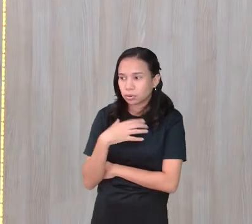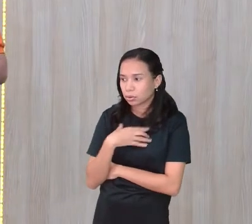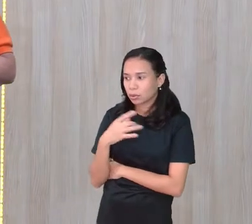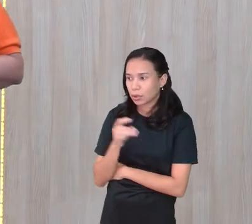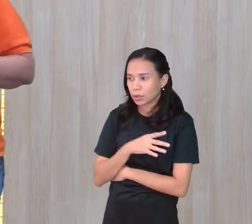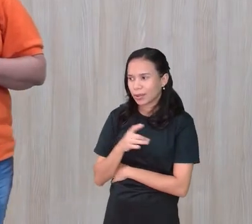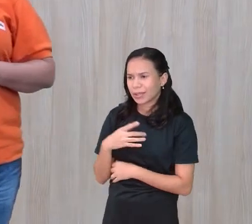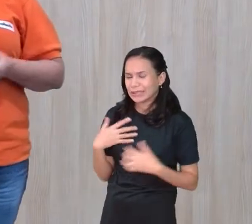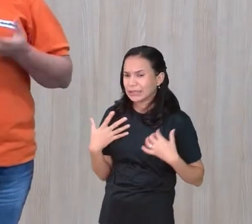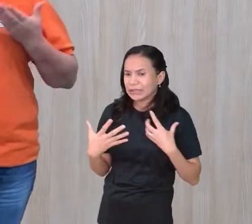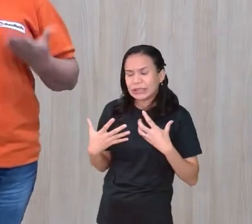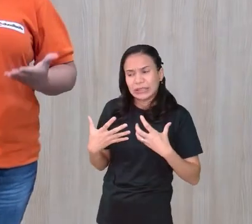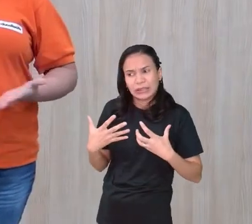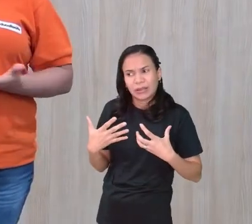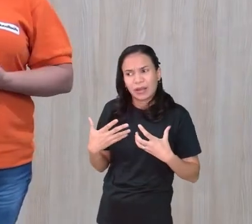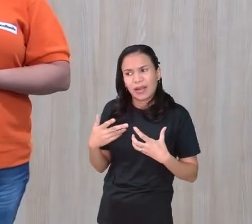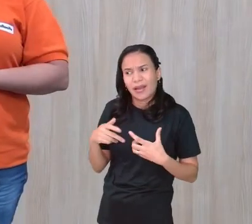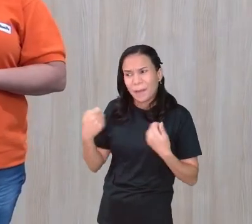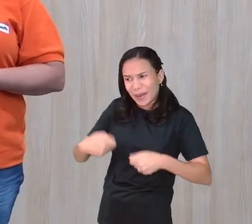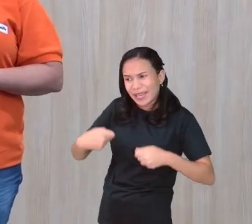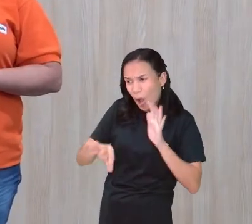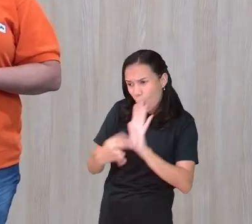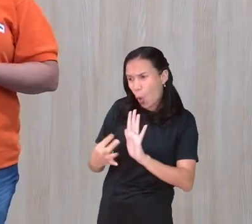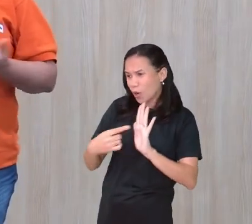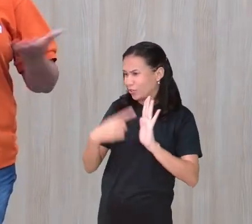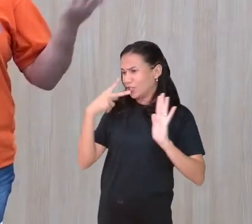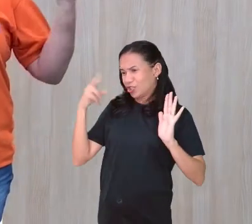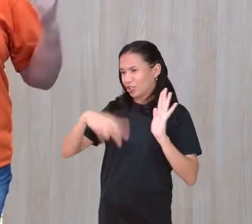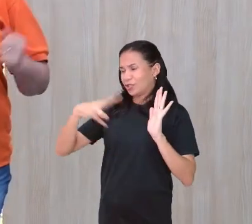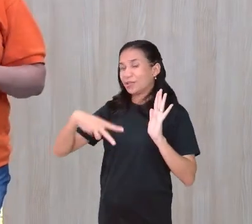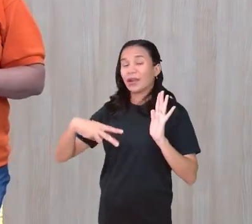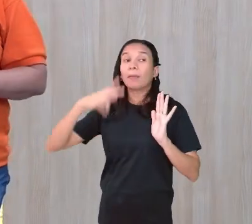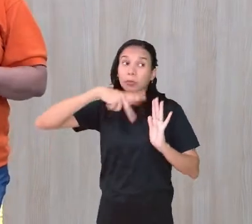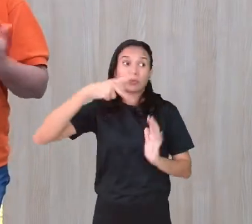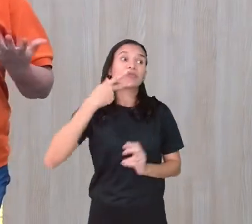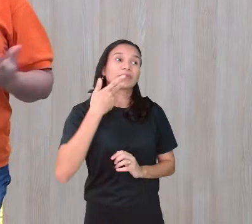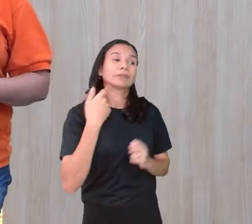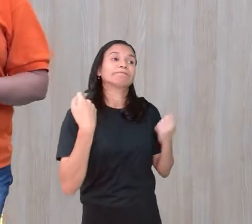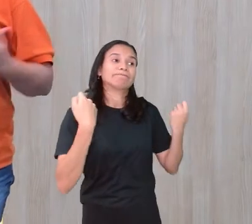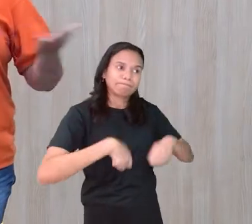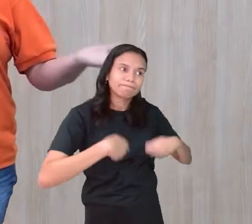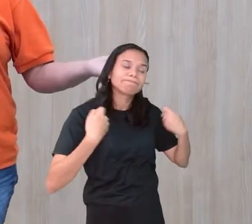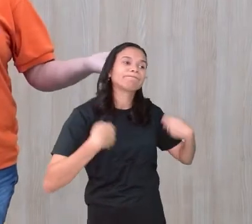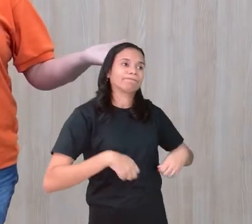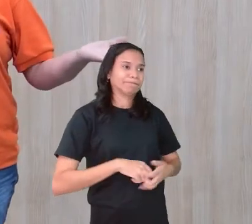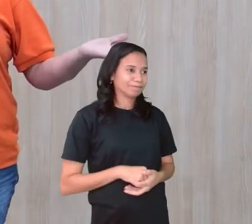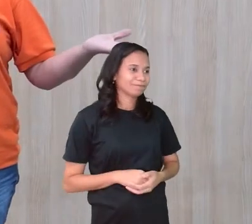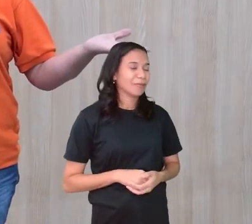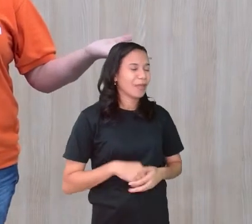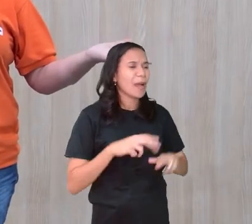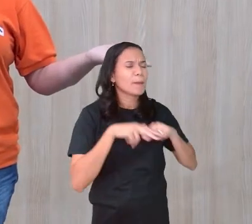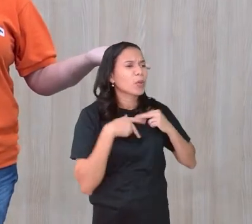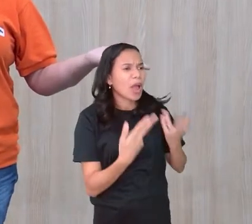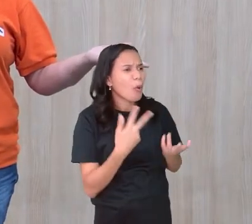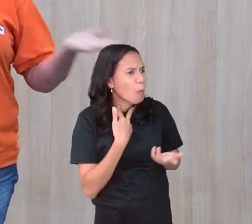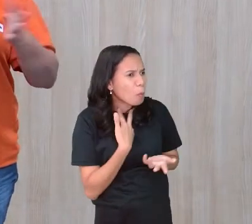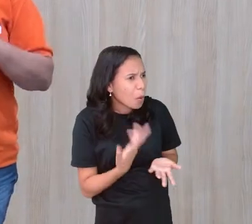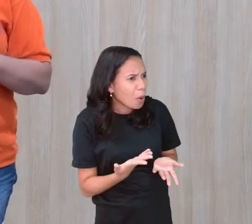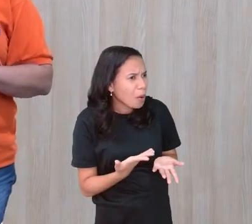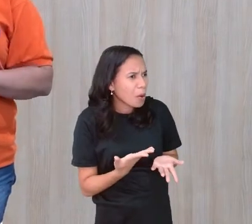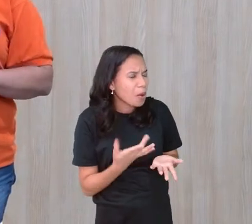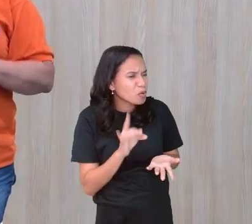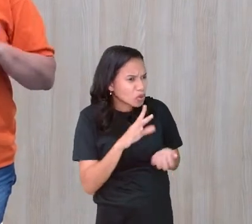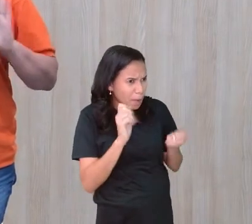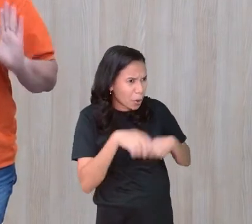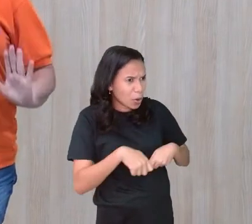é? E aí, professora, a senhora tem que corrigir meu caderno? E aí o professor diz assim, a professora diz, tem, meu filho, por quê? Não posso não? Eu só